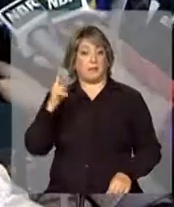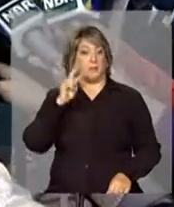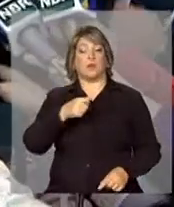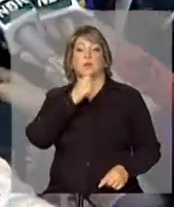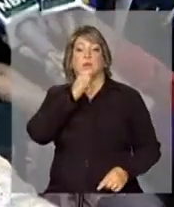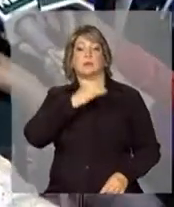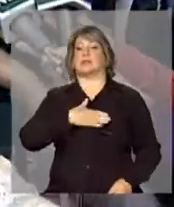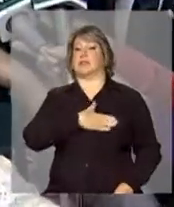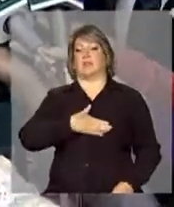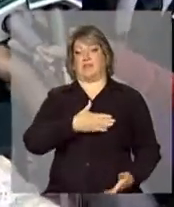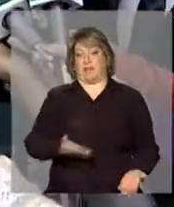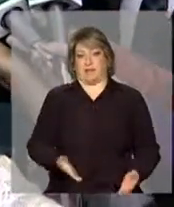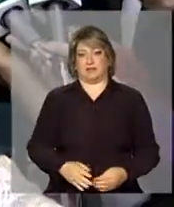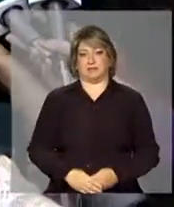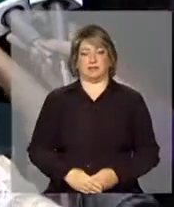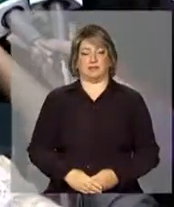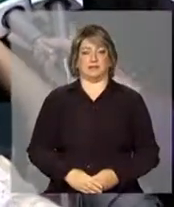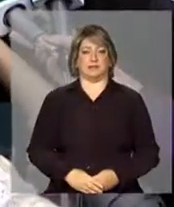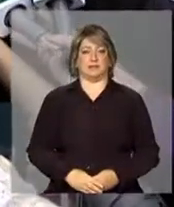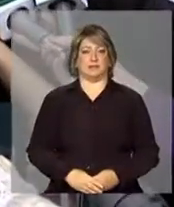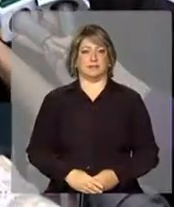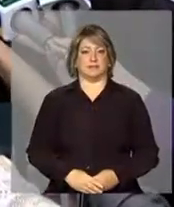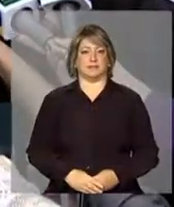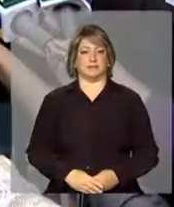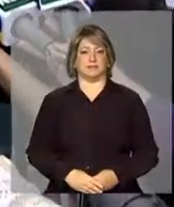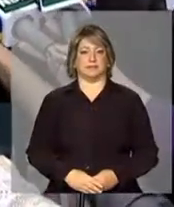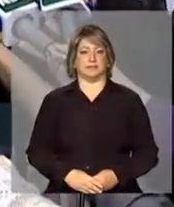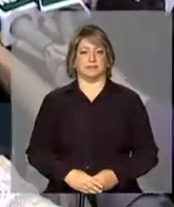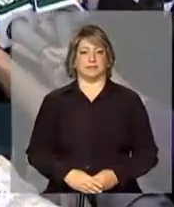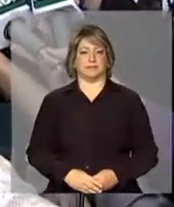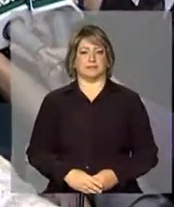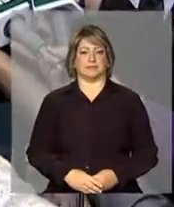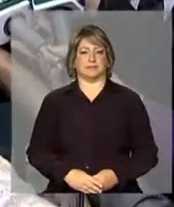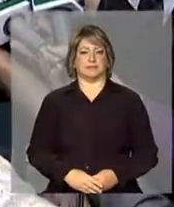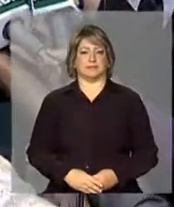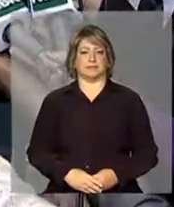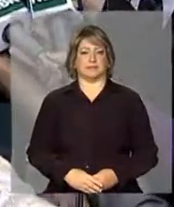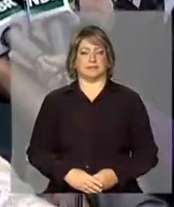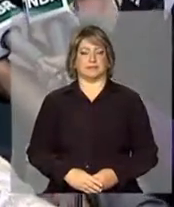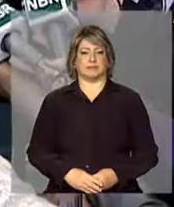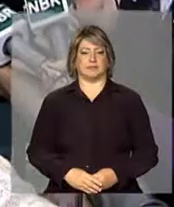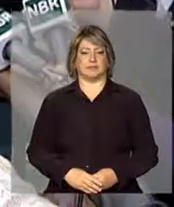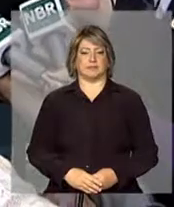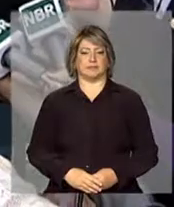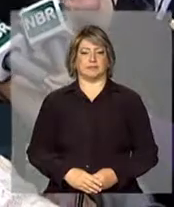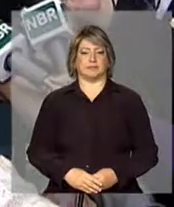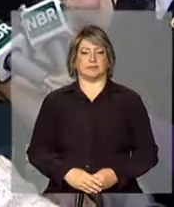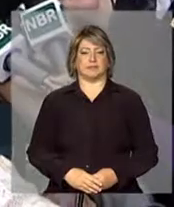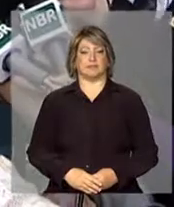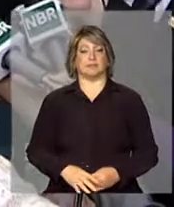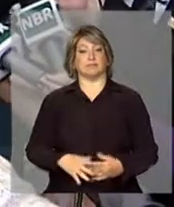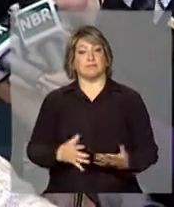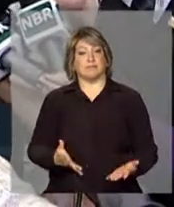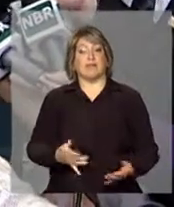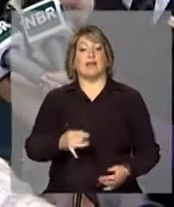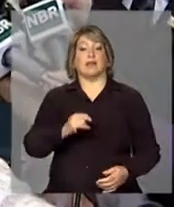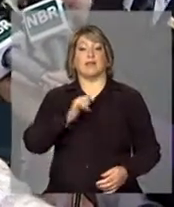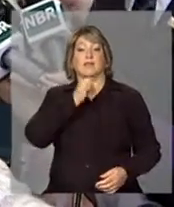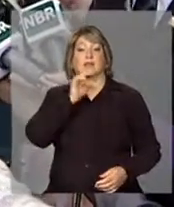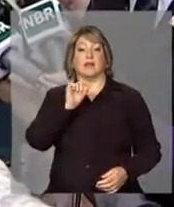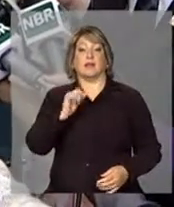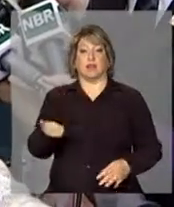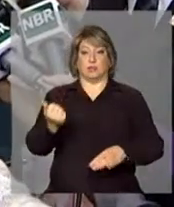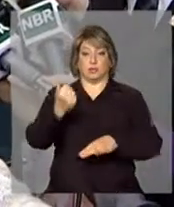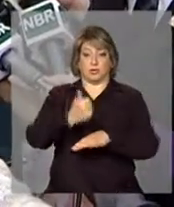estar assumindo os dois cargos. Isso não é ético nem moral. Ela é política de quem não está satisfeito. Como? Infelizmente, a